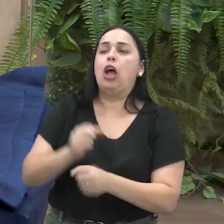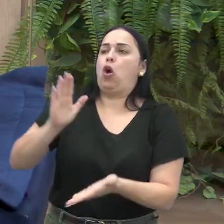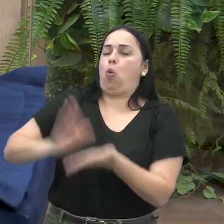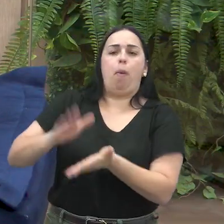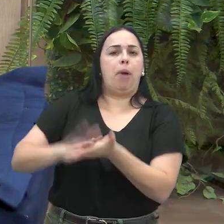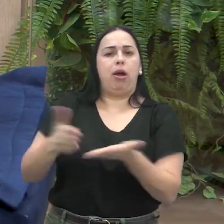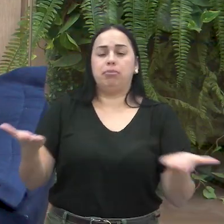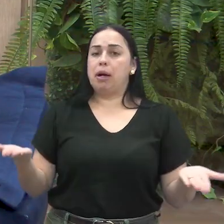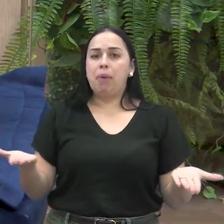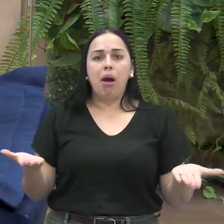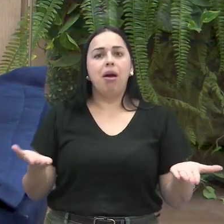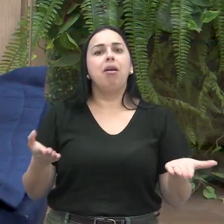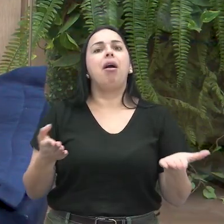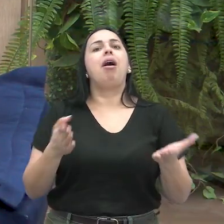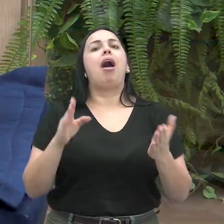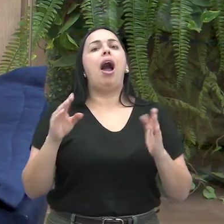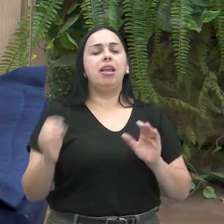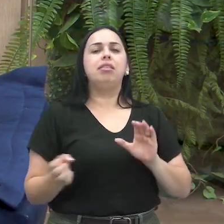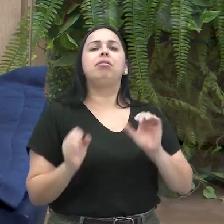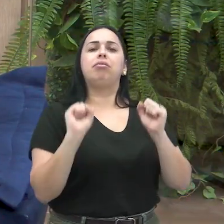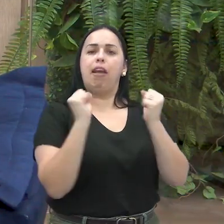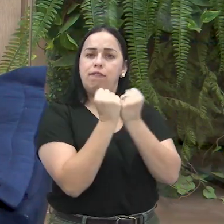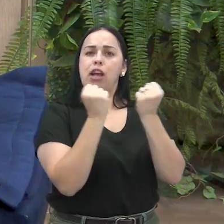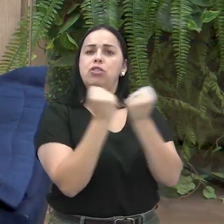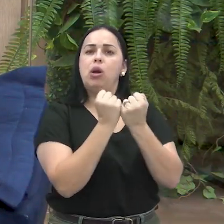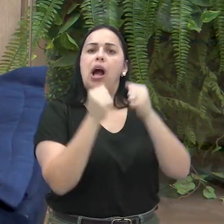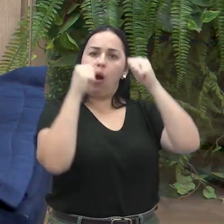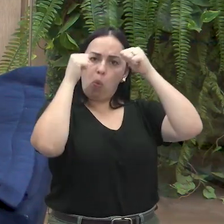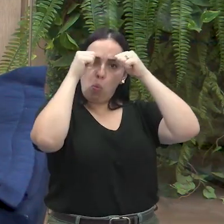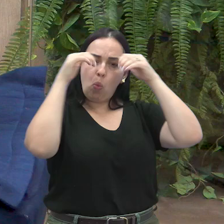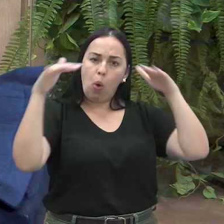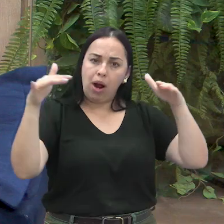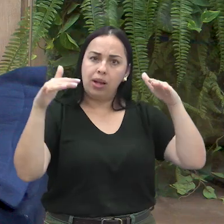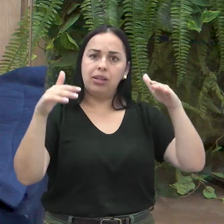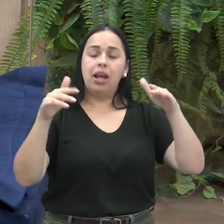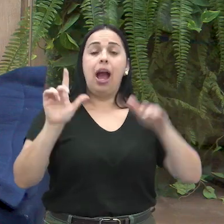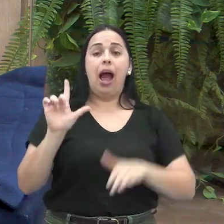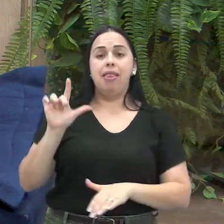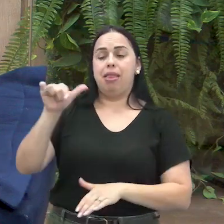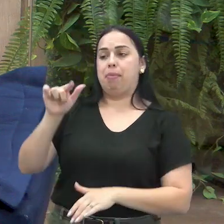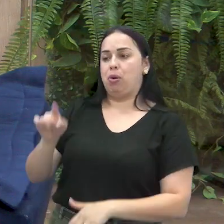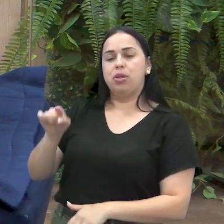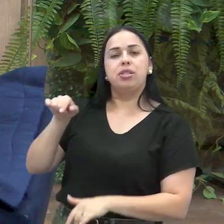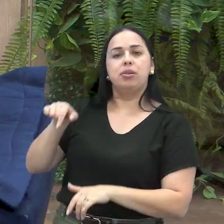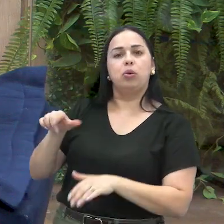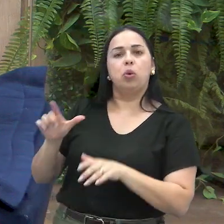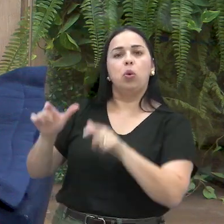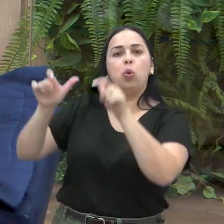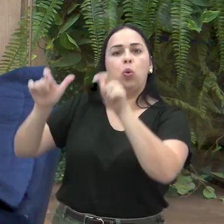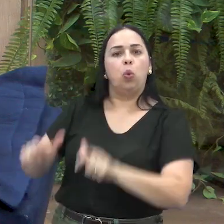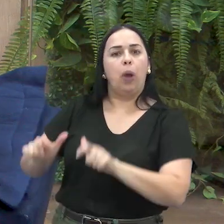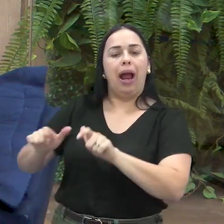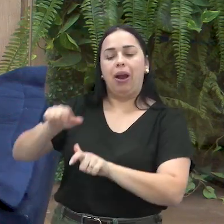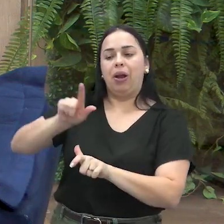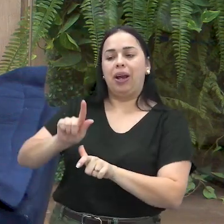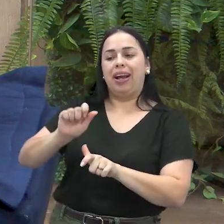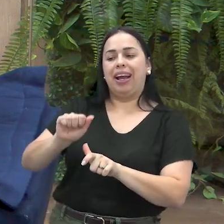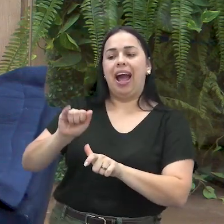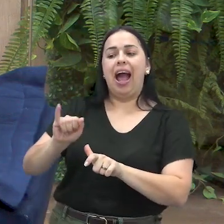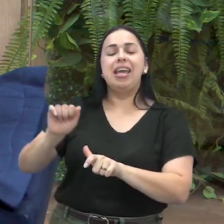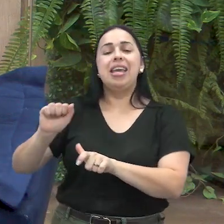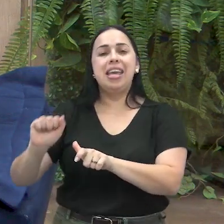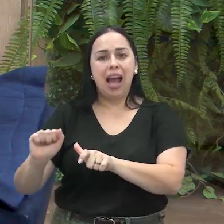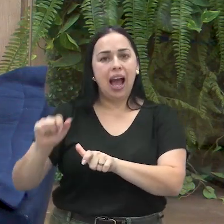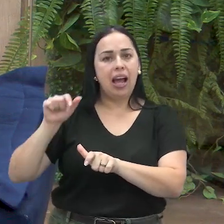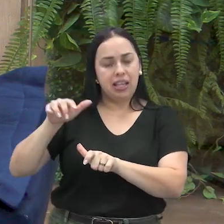muito interessante, a gente traz a pauta autismo para a Câmara Municipal de São José dos Campos, o Gaia, né, que é uma das grandes